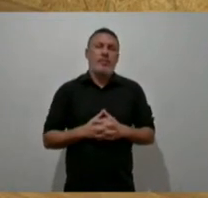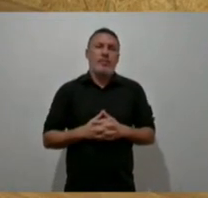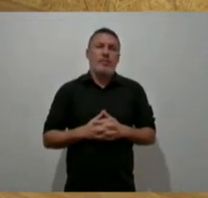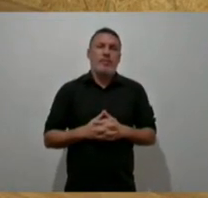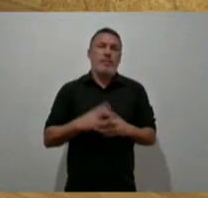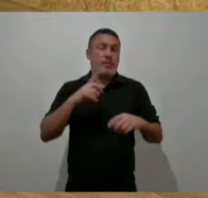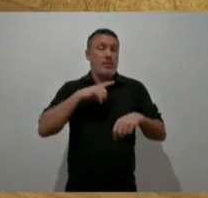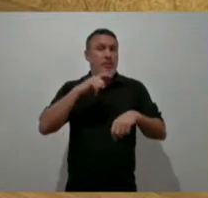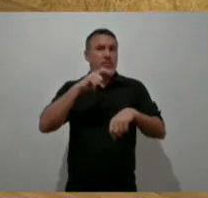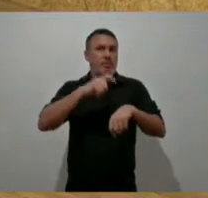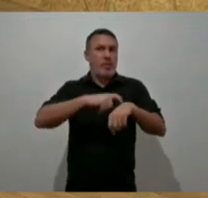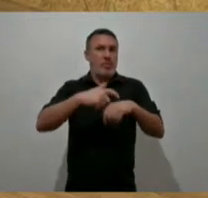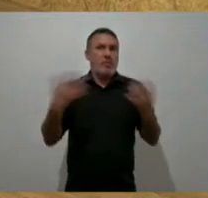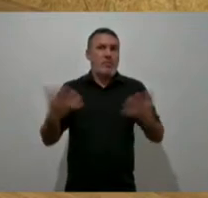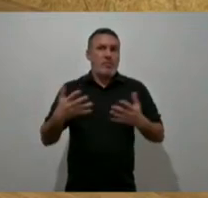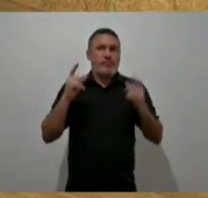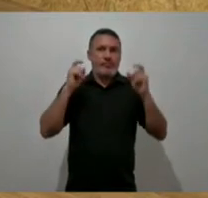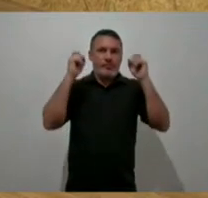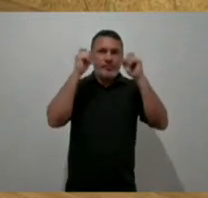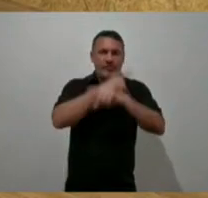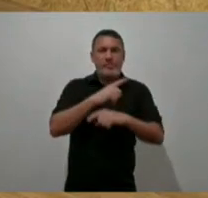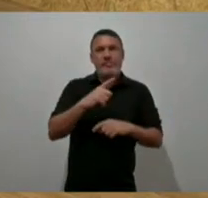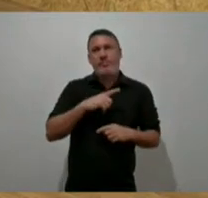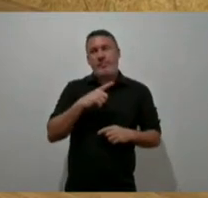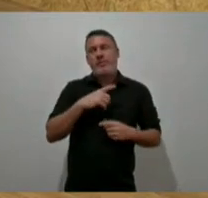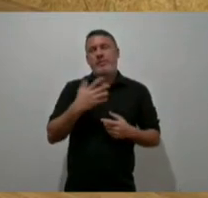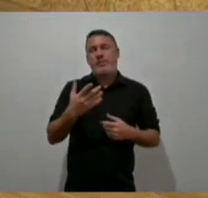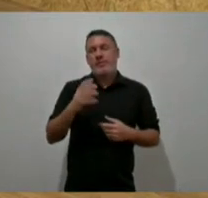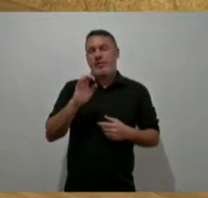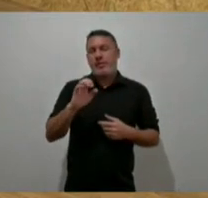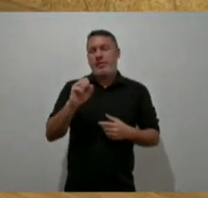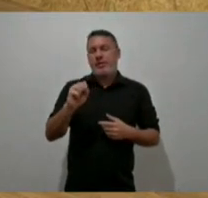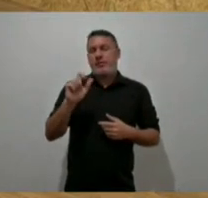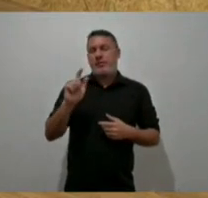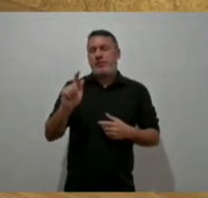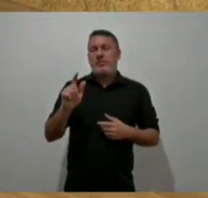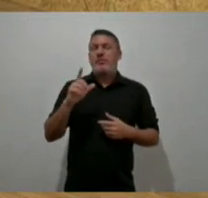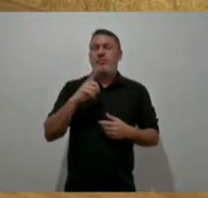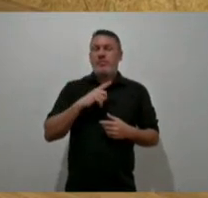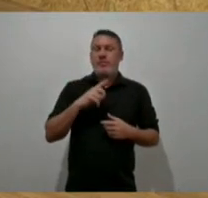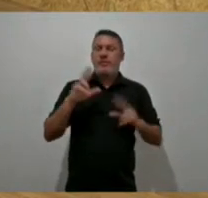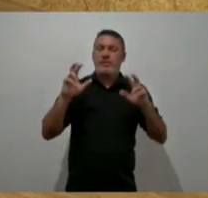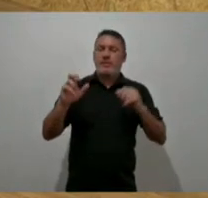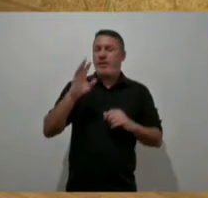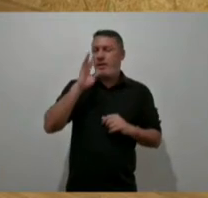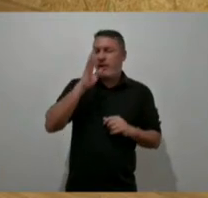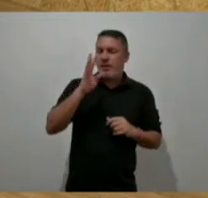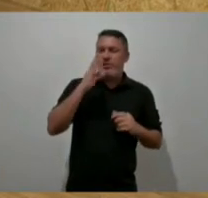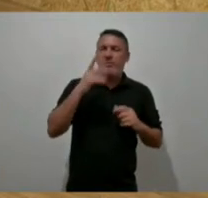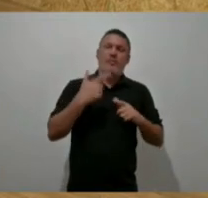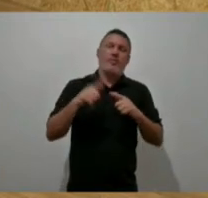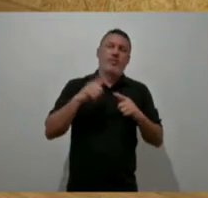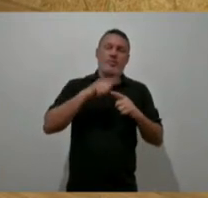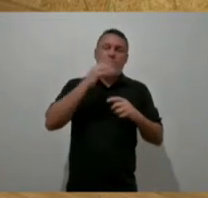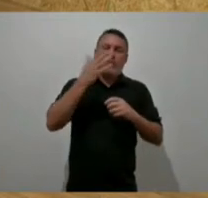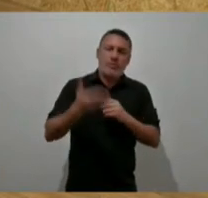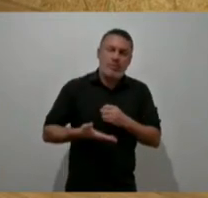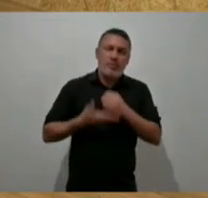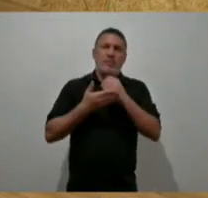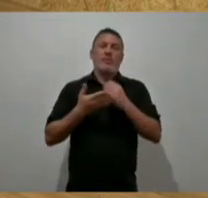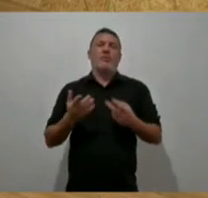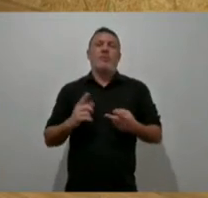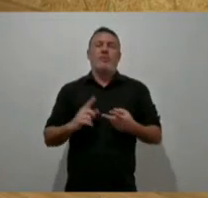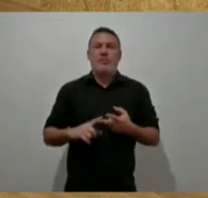crítico em vários assuntos de ESG, em termos de sustentabilidade, em termos de a